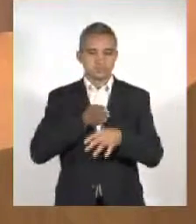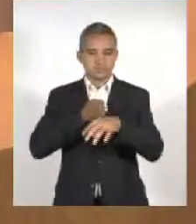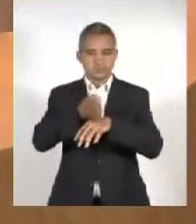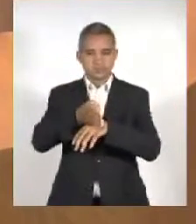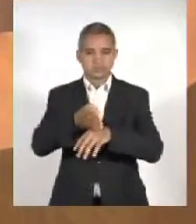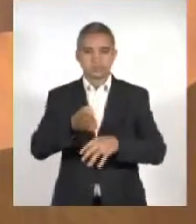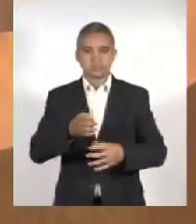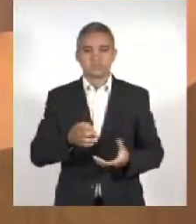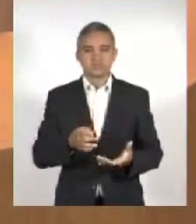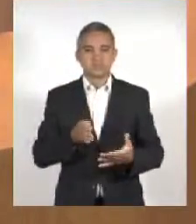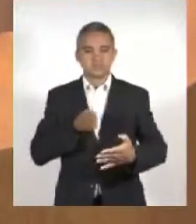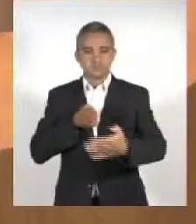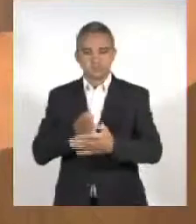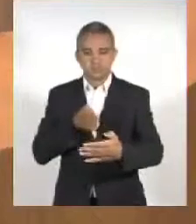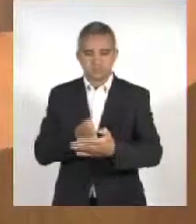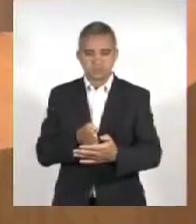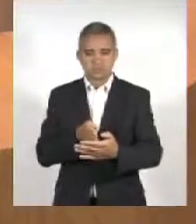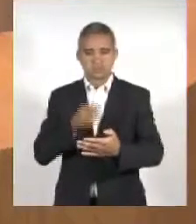as dificuldades